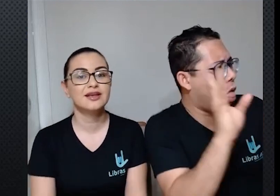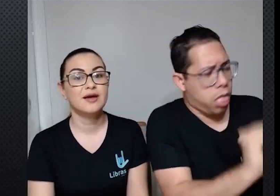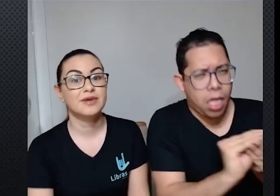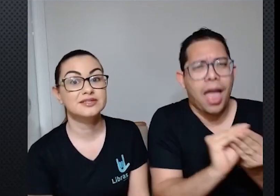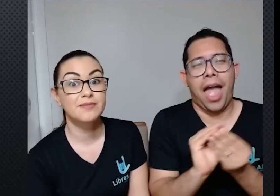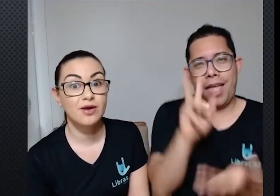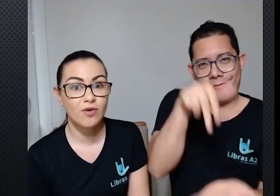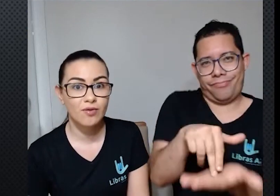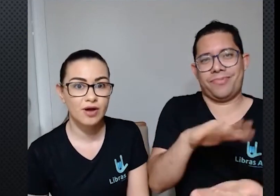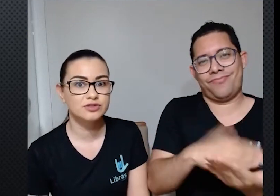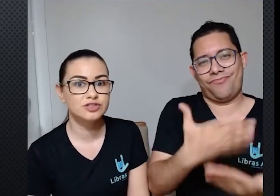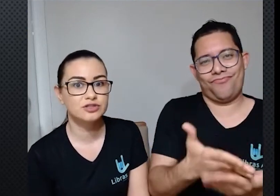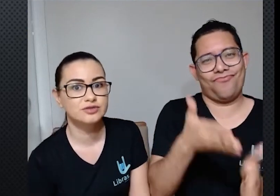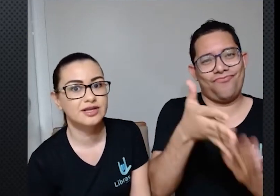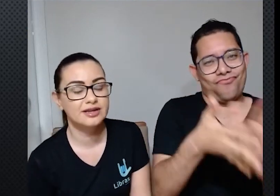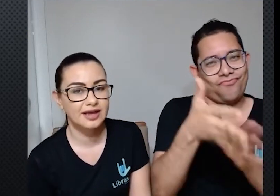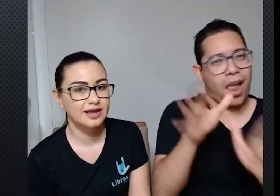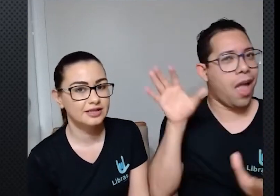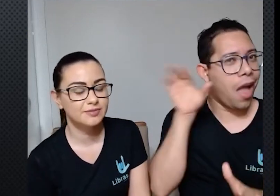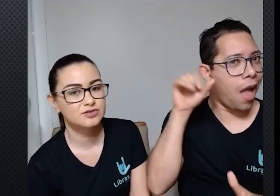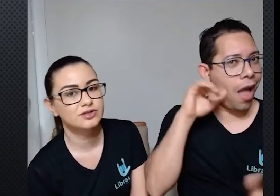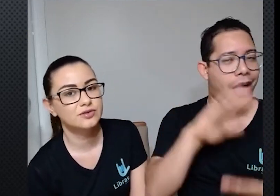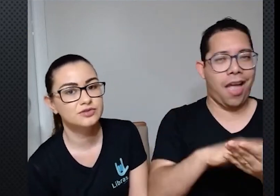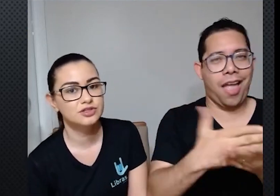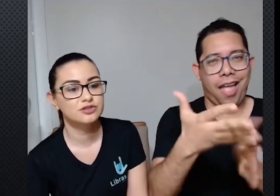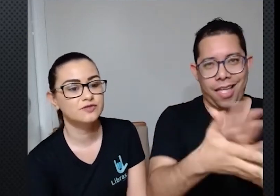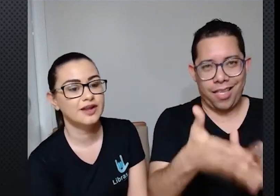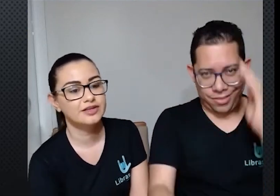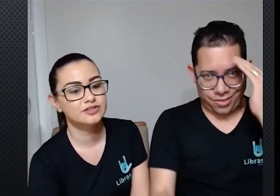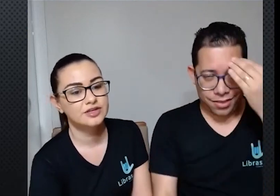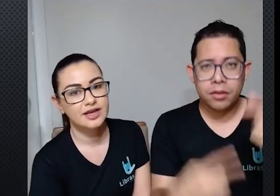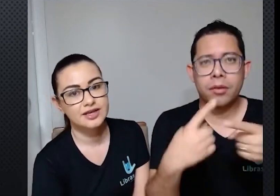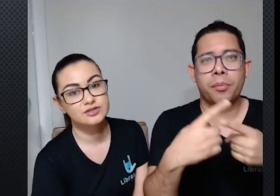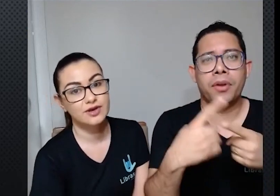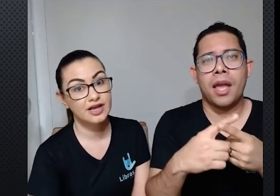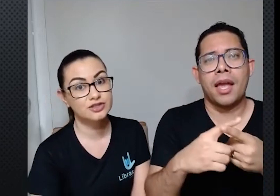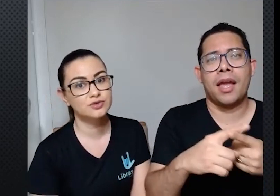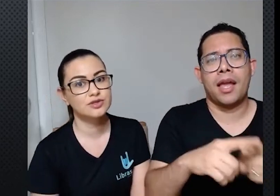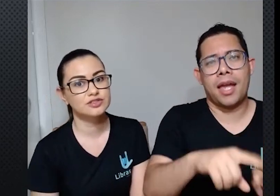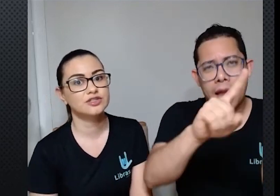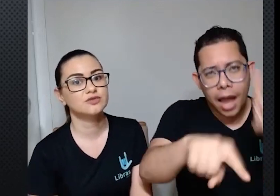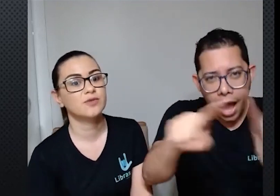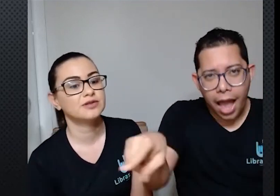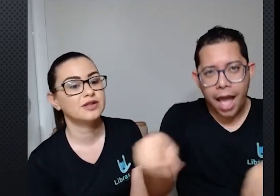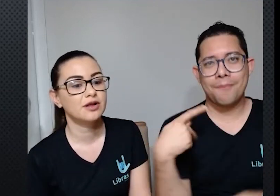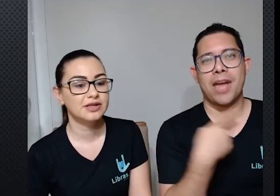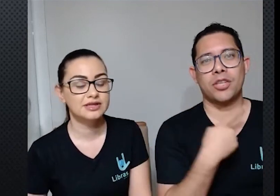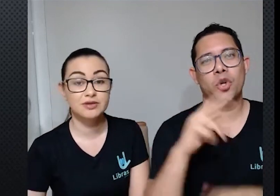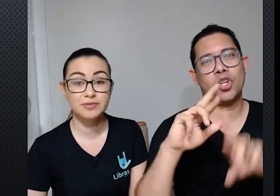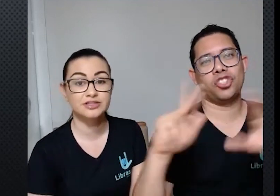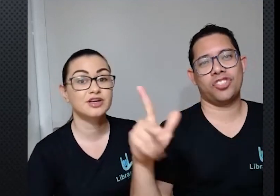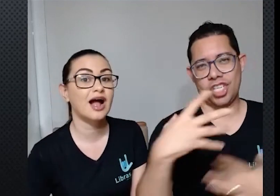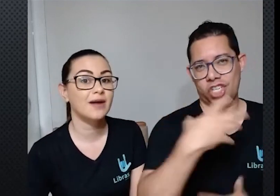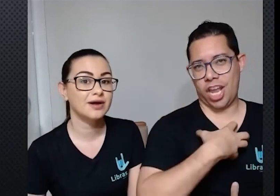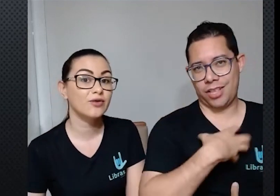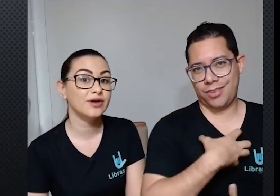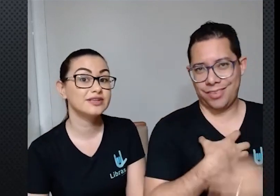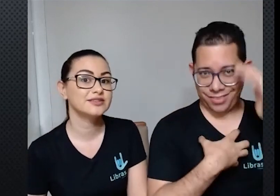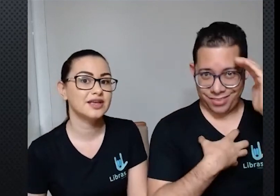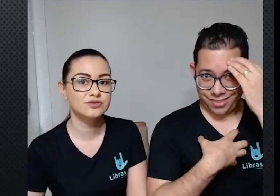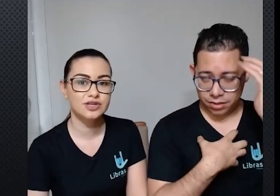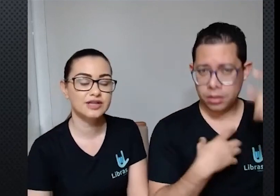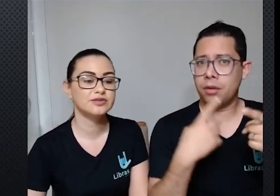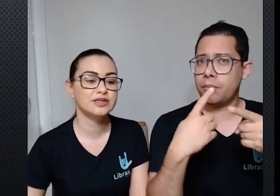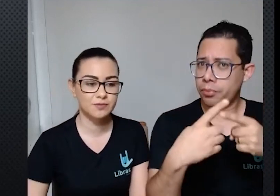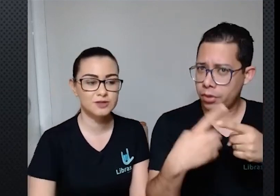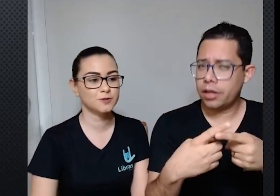dele, para saber como é o estilo dele, né? Cada pastor tem um estilo diferente. Isso aí ajuda a gente no momento da interpretação, porque a gente acaba